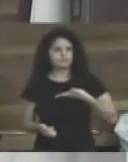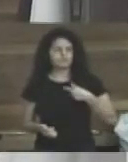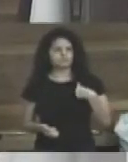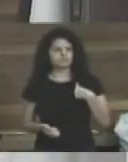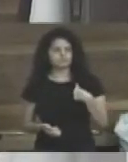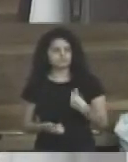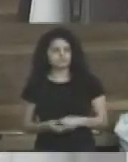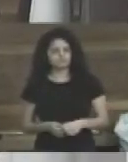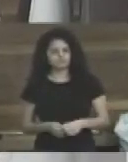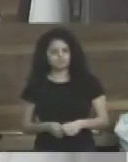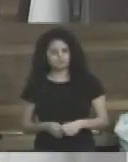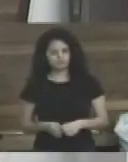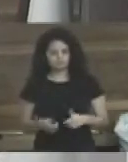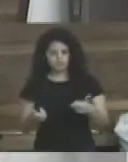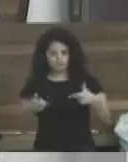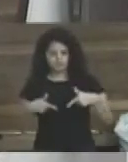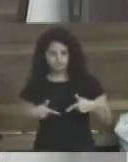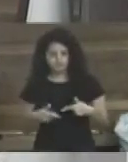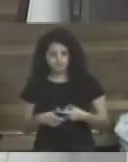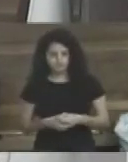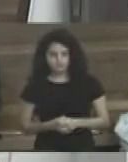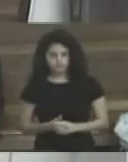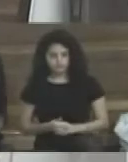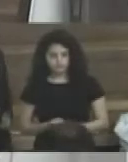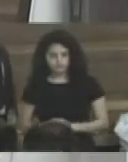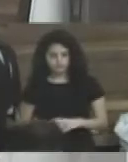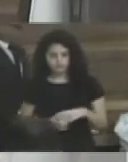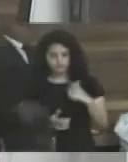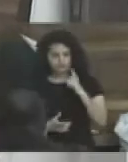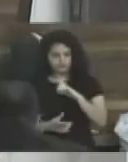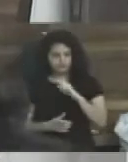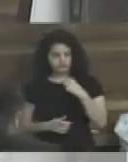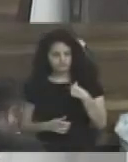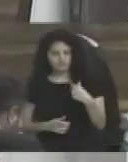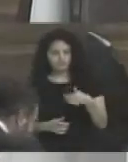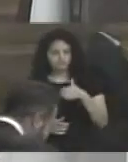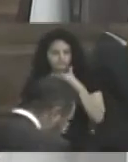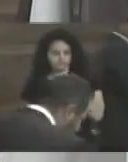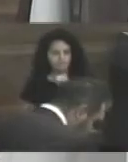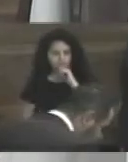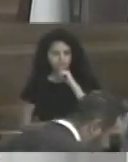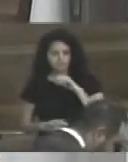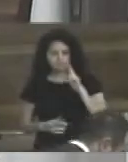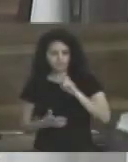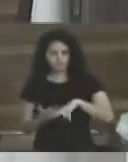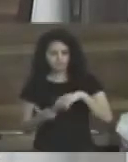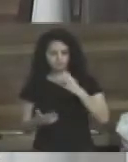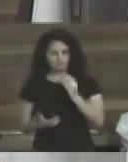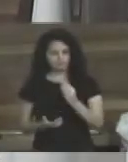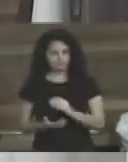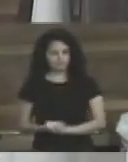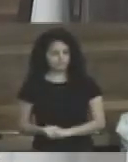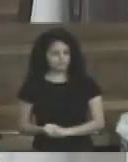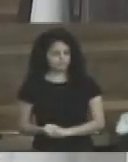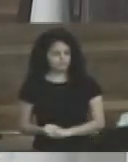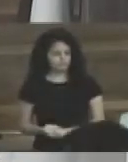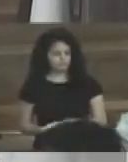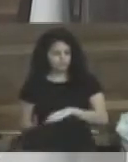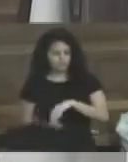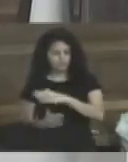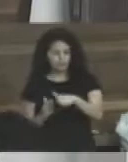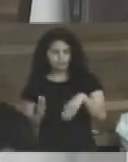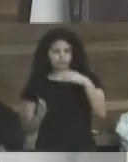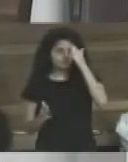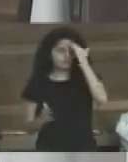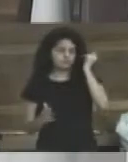agora, e eu falei assim, vamos divulgar. Isso, minha mãe, que lê muito, viu isso, e talvez todos saibam, e foi surpresa para